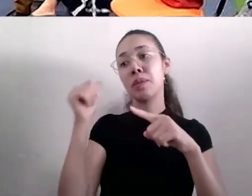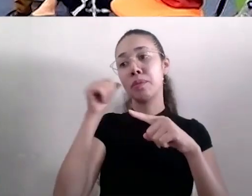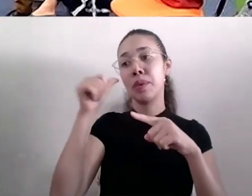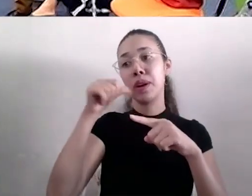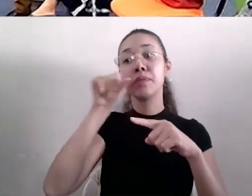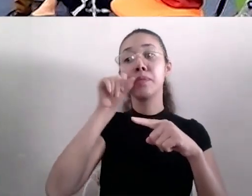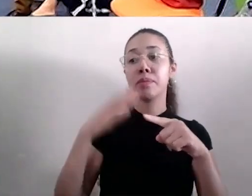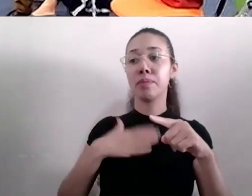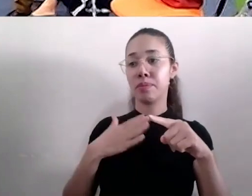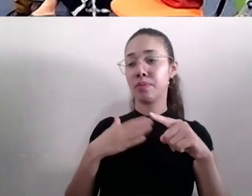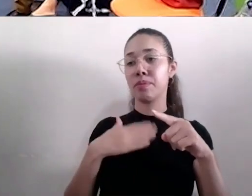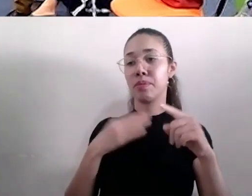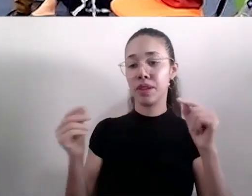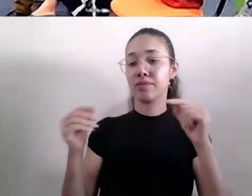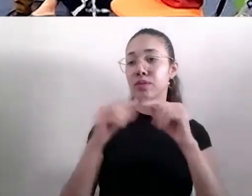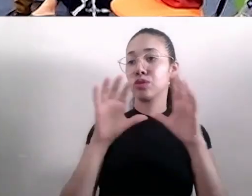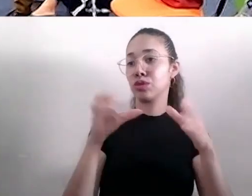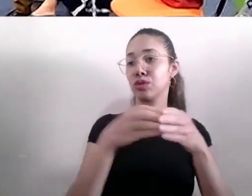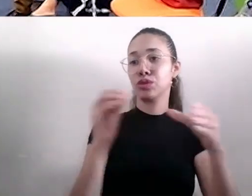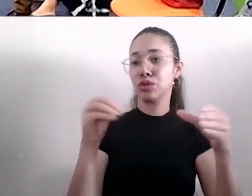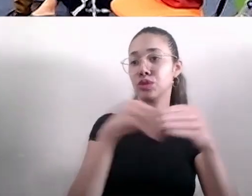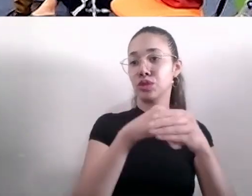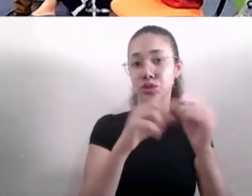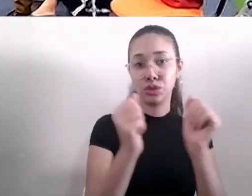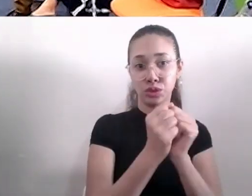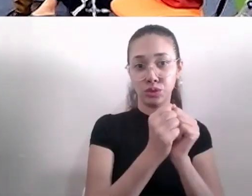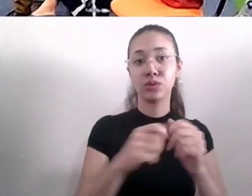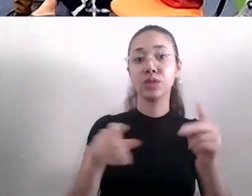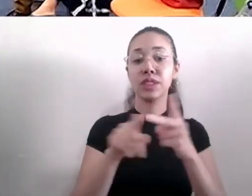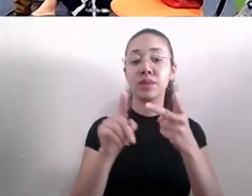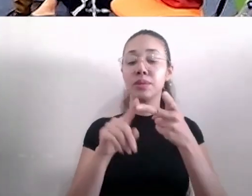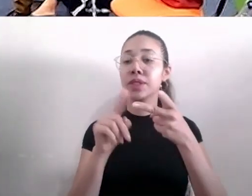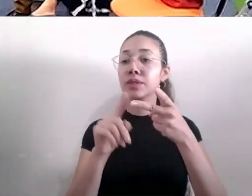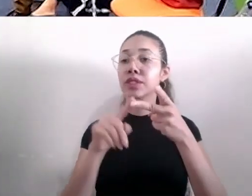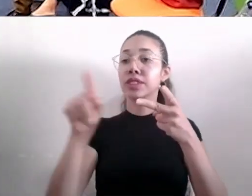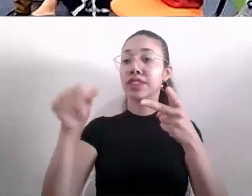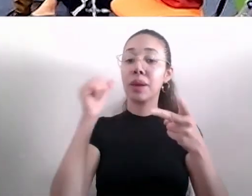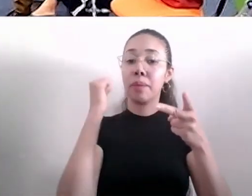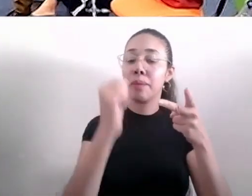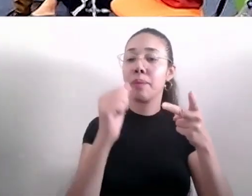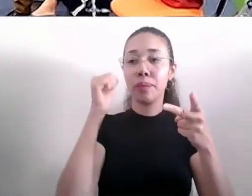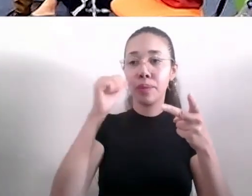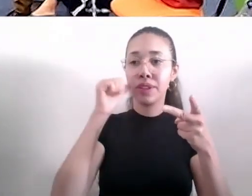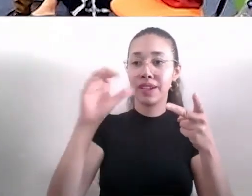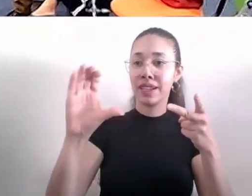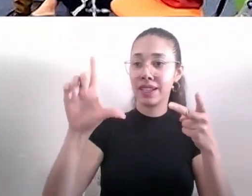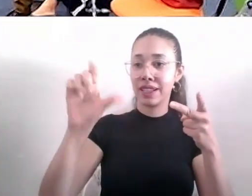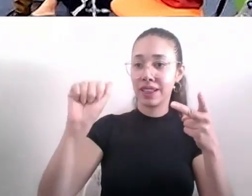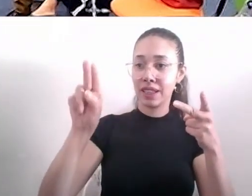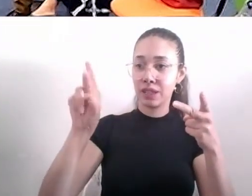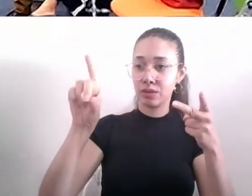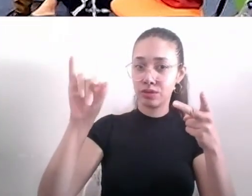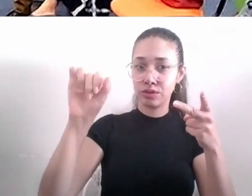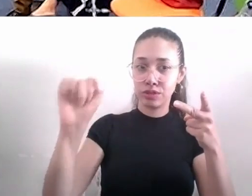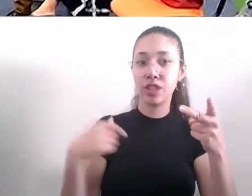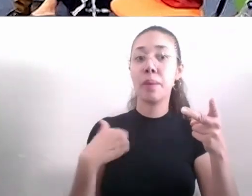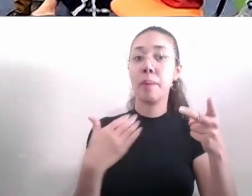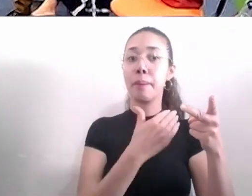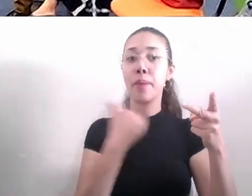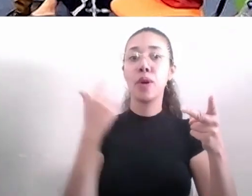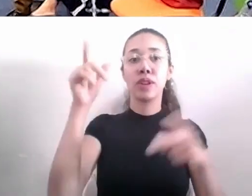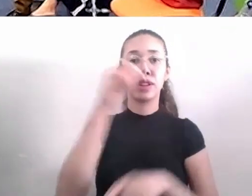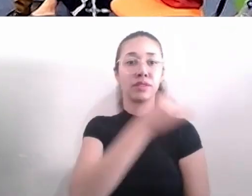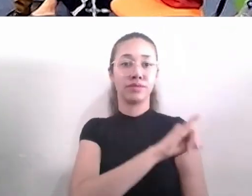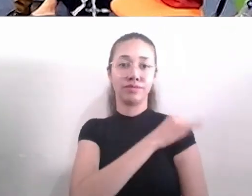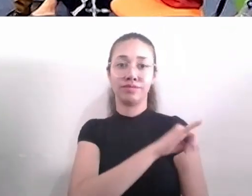movimento feminista, e o assassinato de uma jovem chamada Cláudia Lecim Rodrigues, que foi assassinada no Rio de Janeiro, meses depois